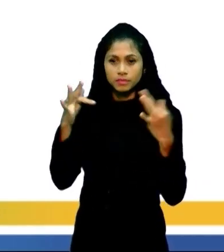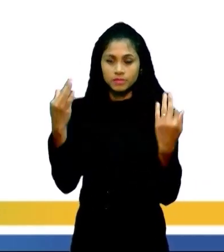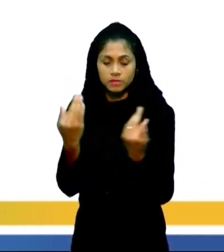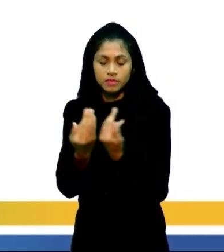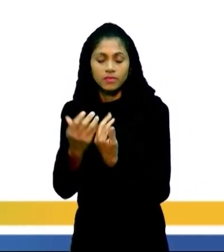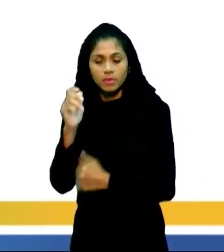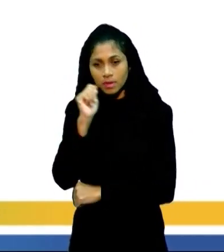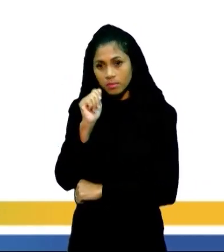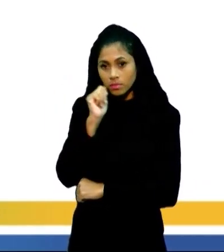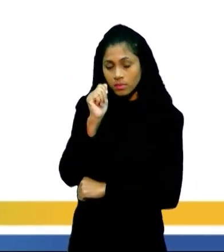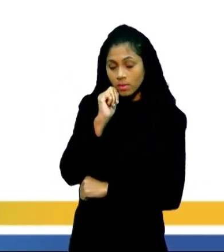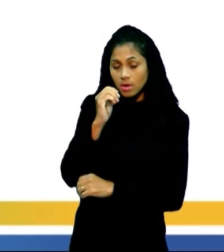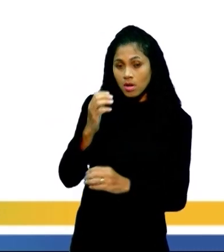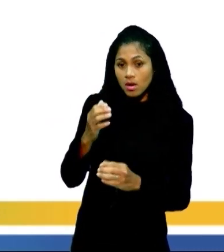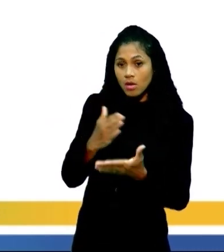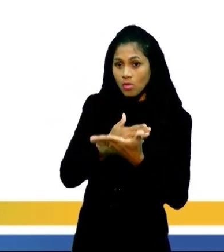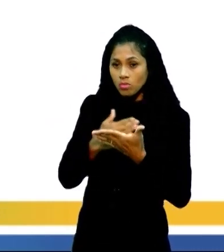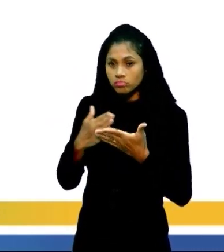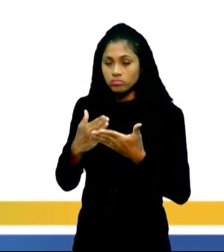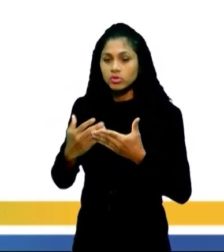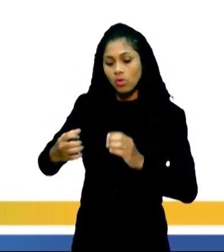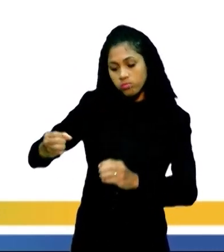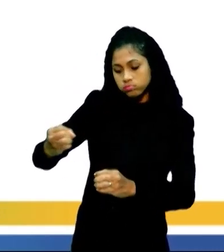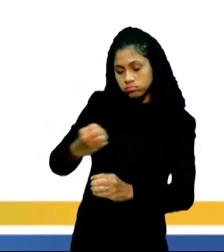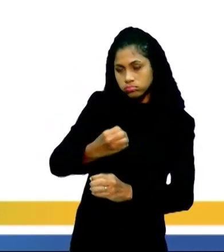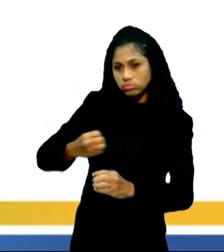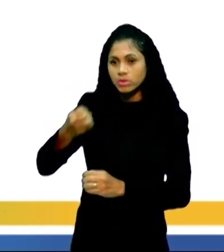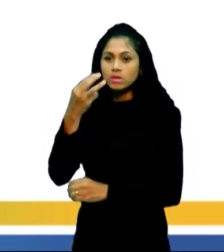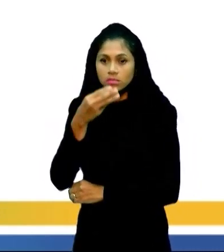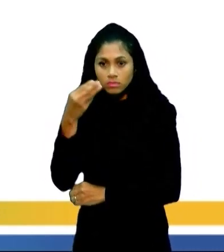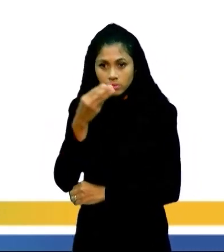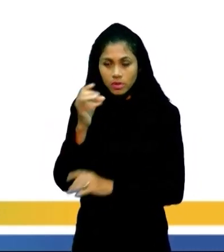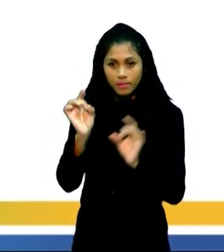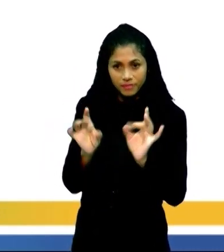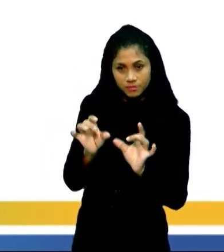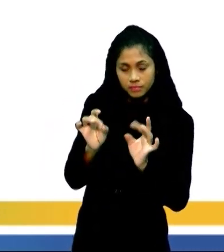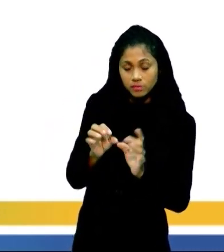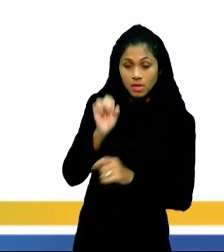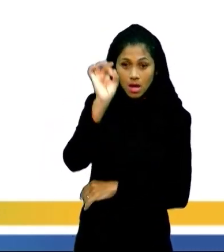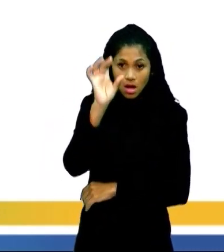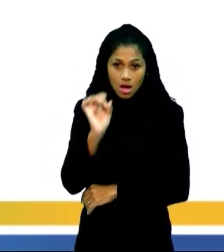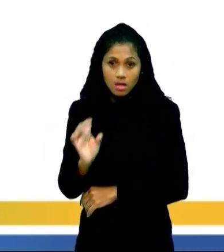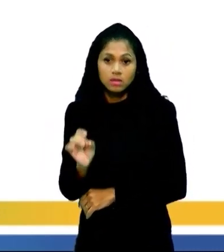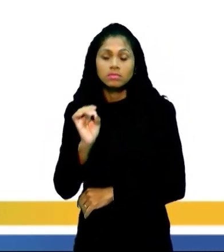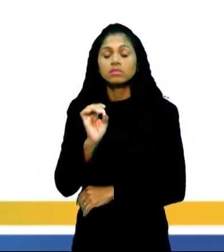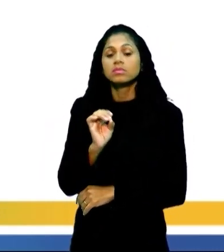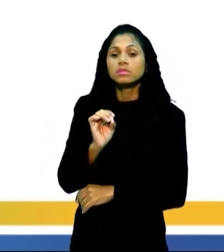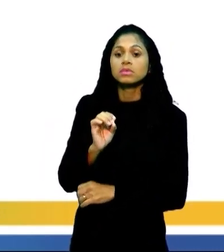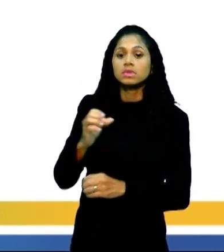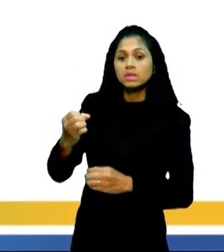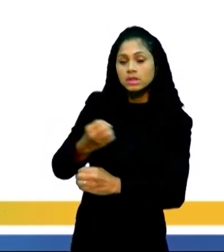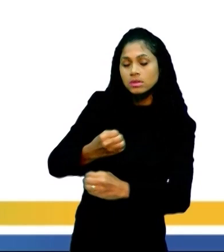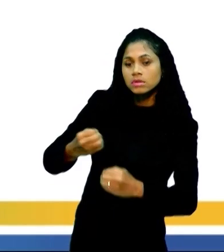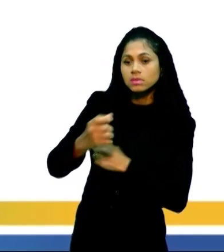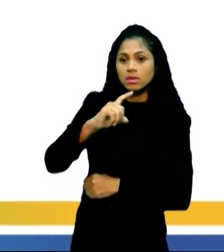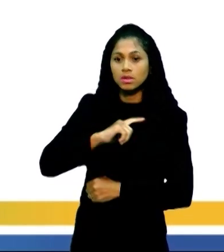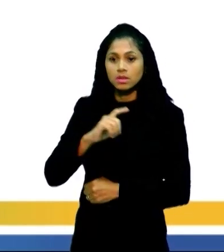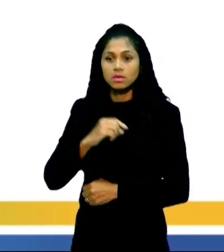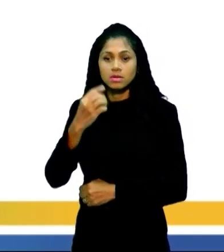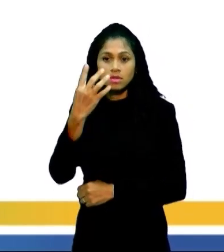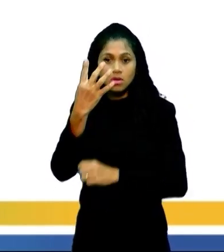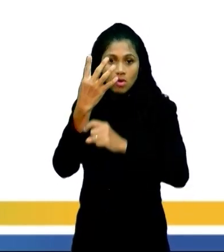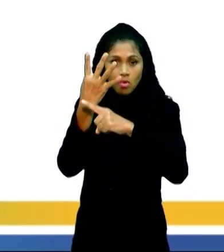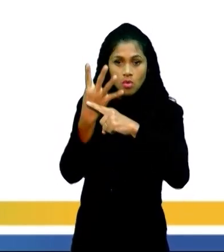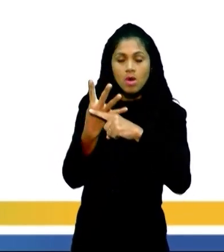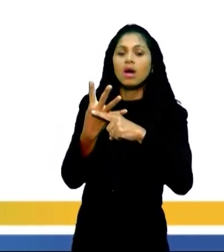casa começou a produzir doces para revender. Cada receita é composta de